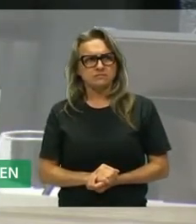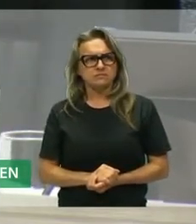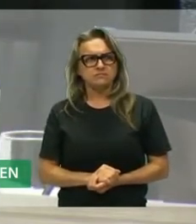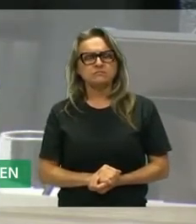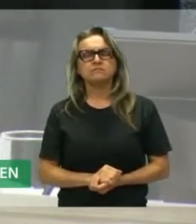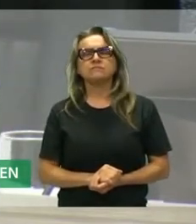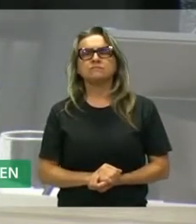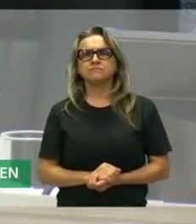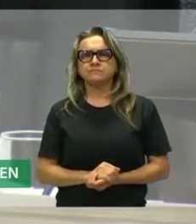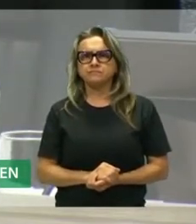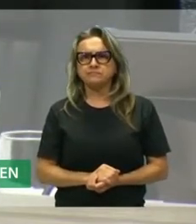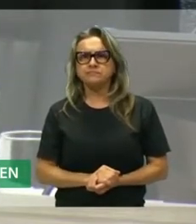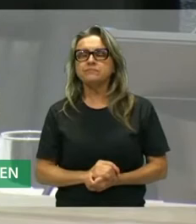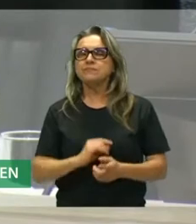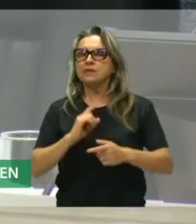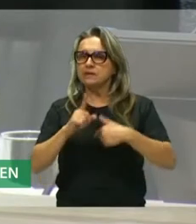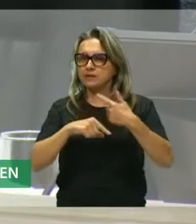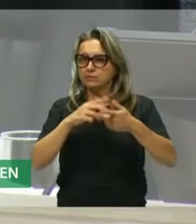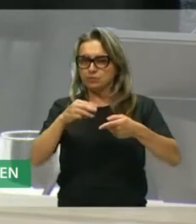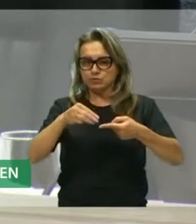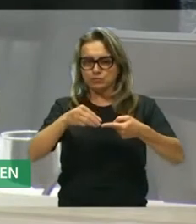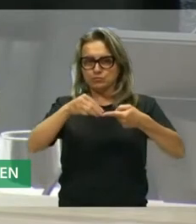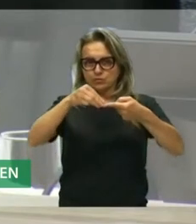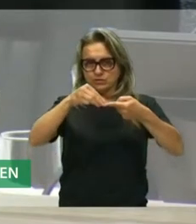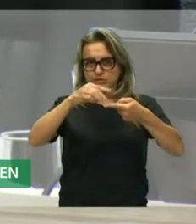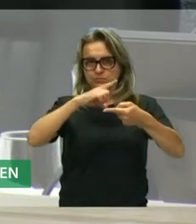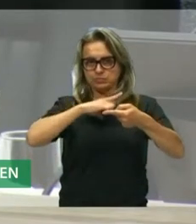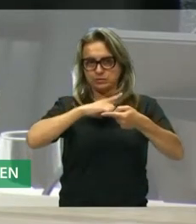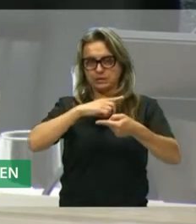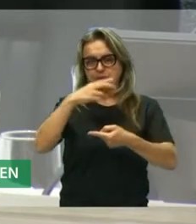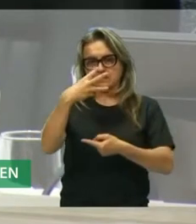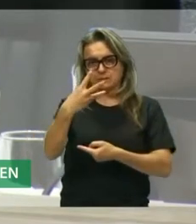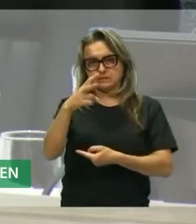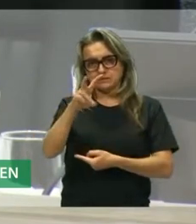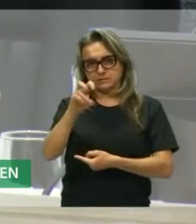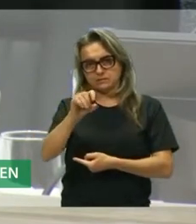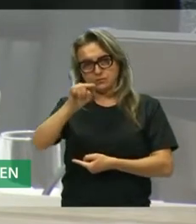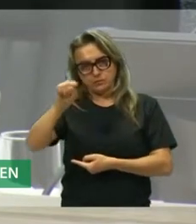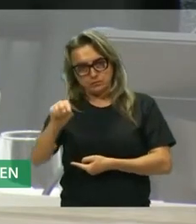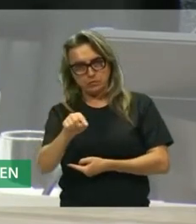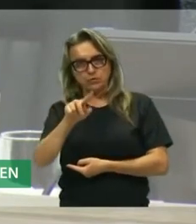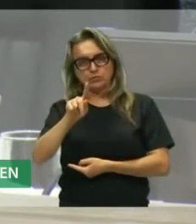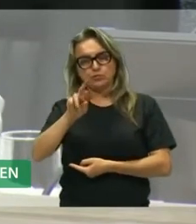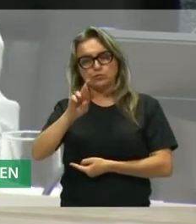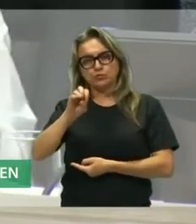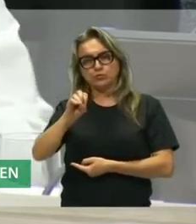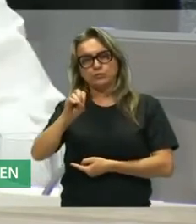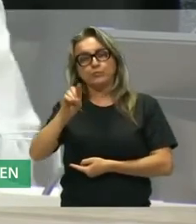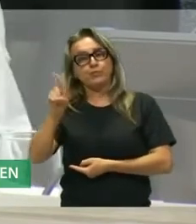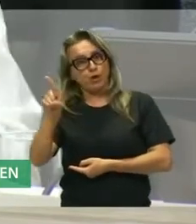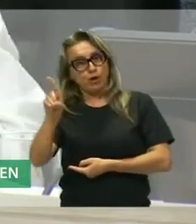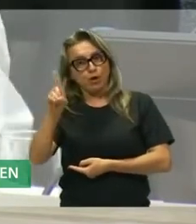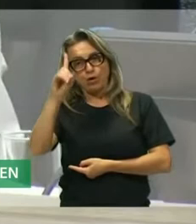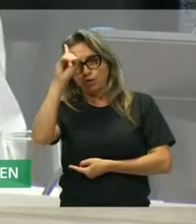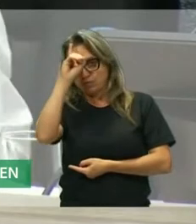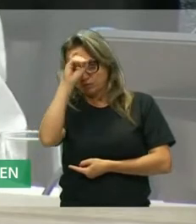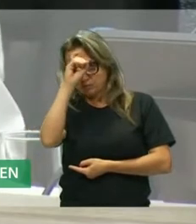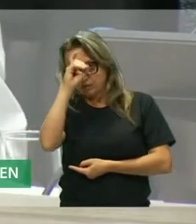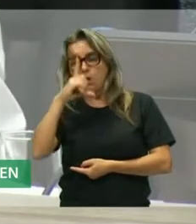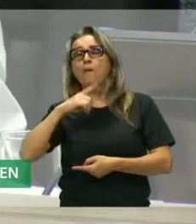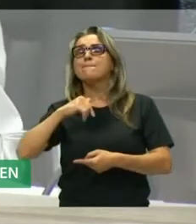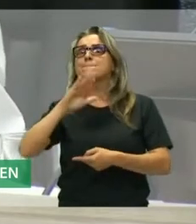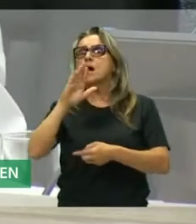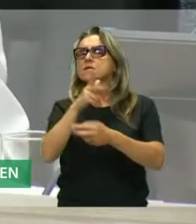município, nós temos 350 mil do pró-hospital e temos algumas coisas que o município